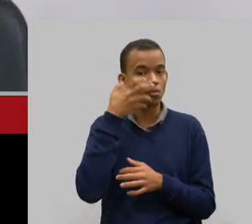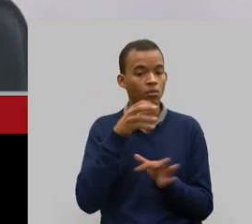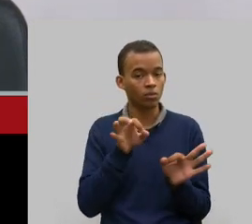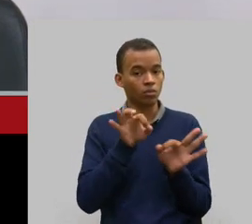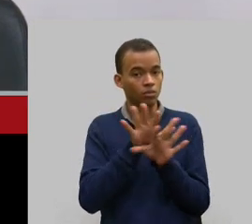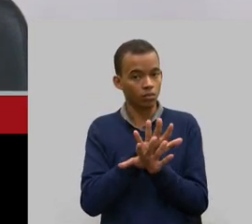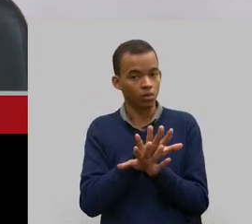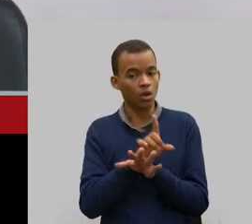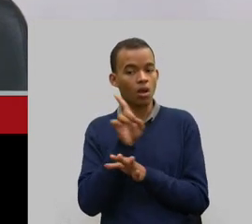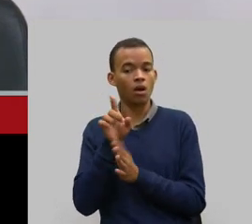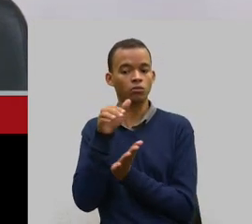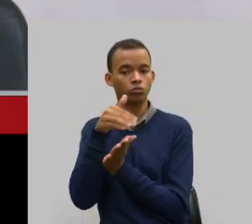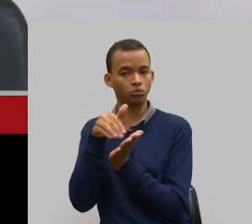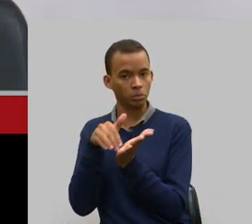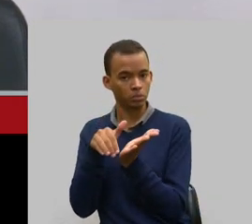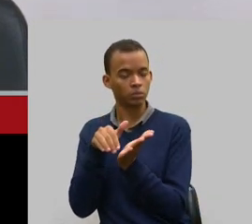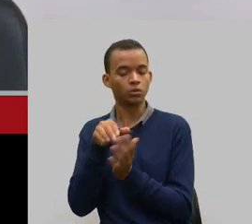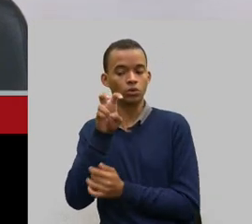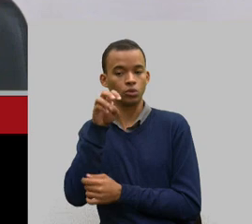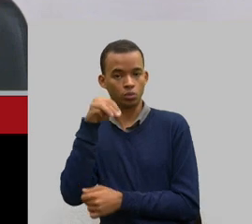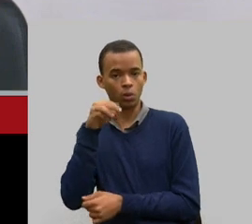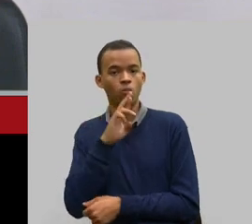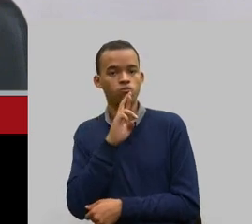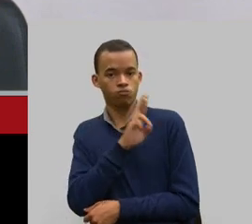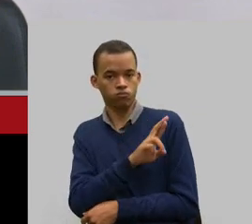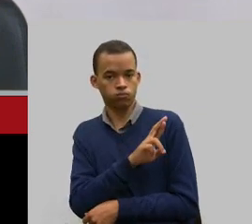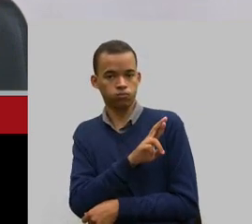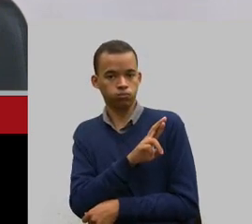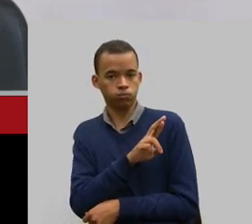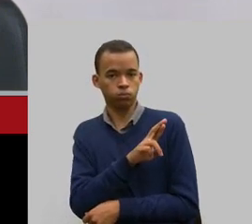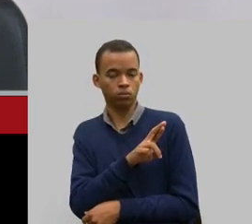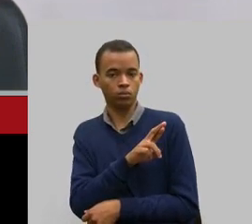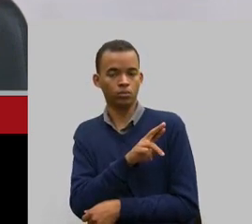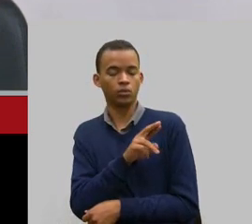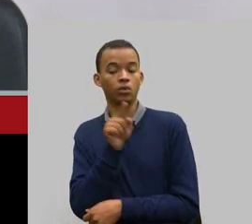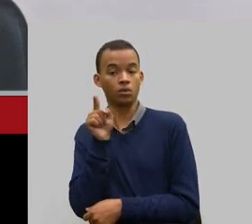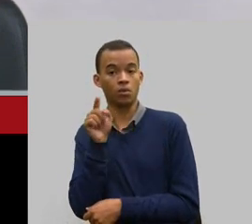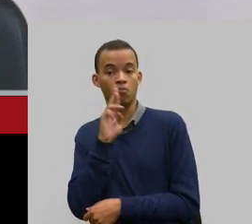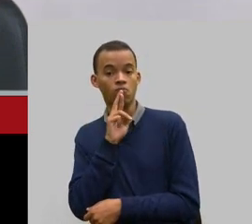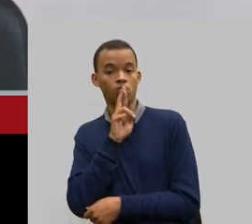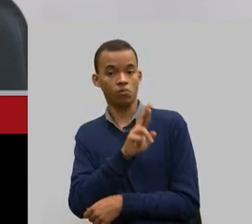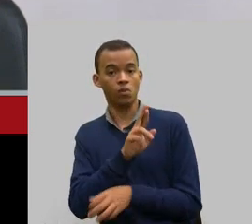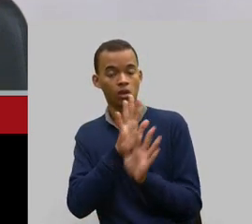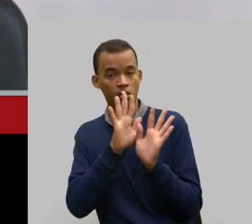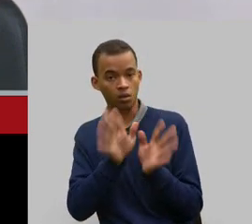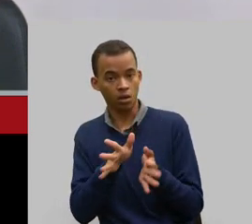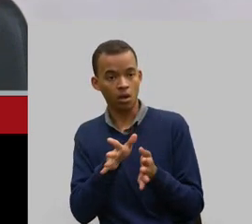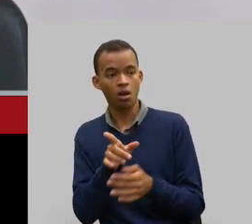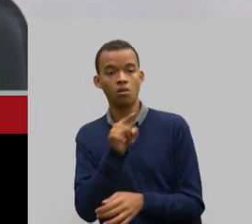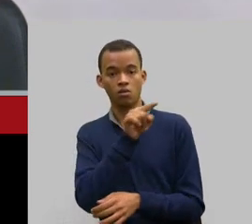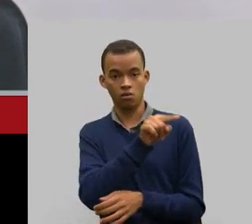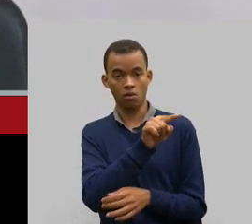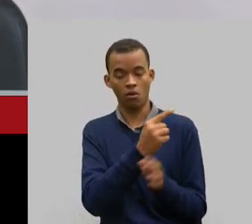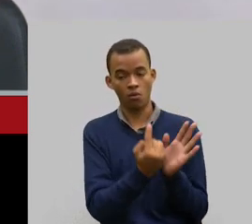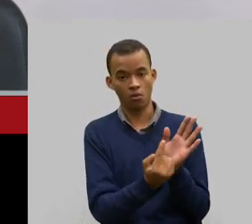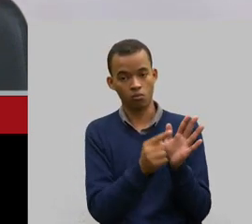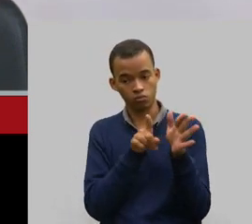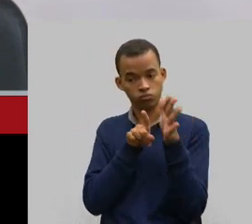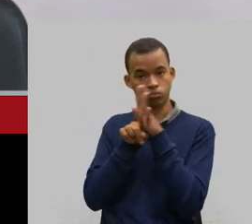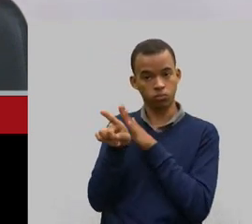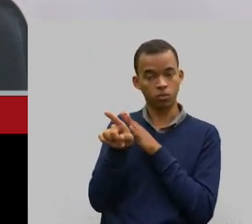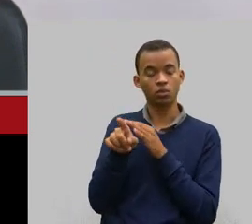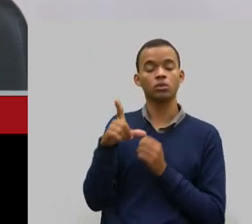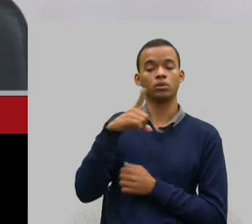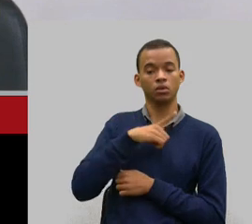de 5 minutos para respondê-la após a resposta da autoridade Estadual o parlamentar que o interpelou